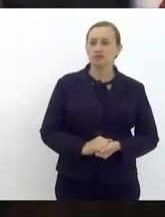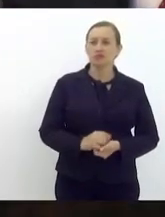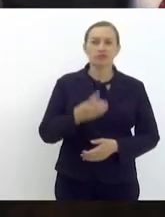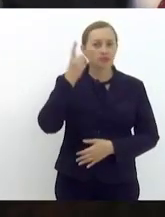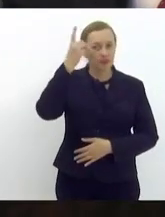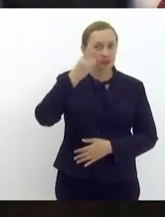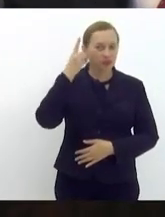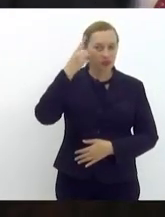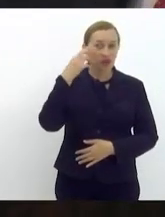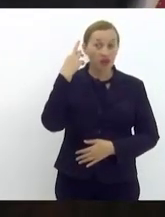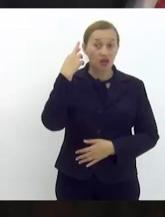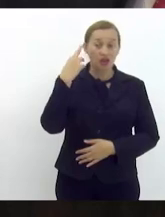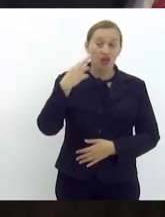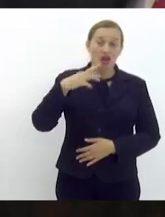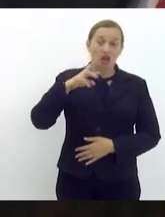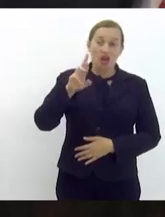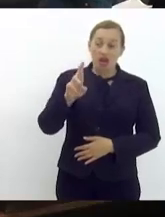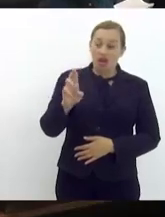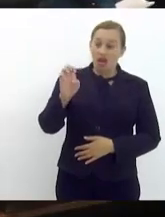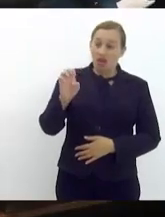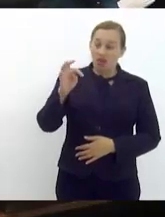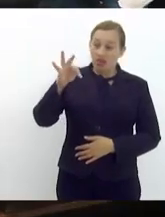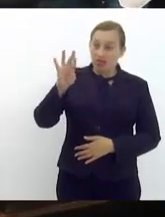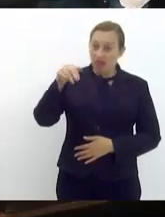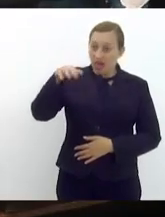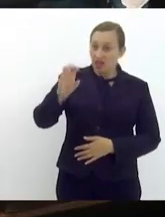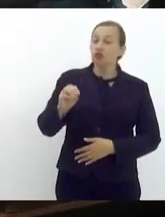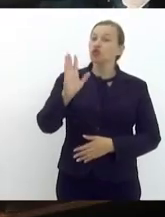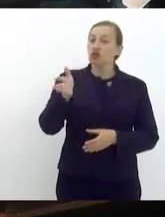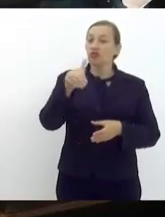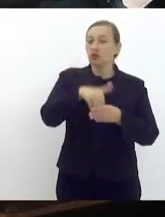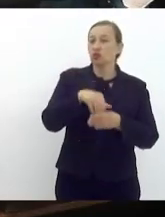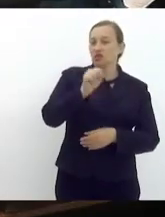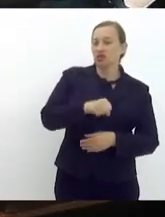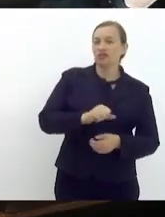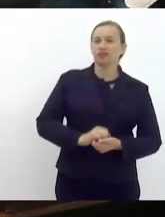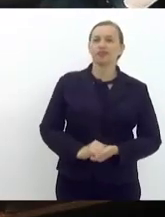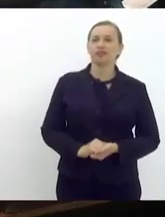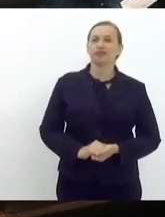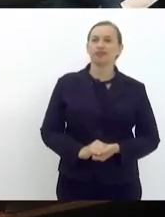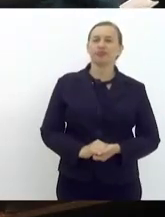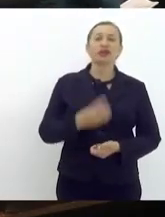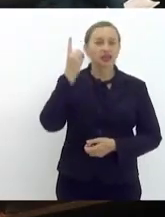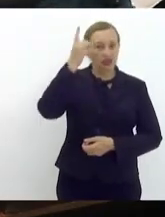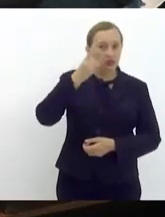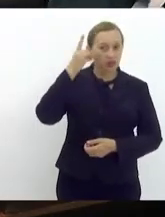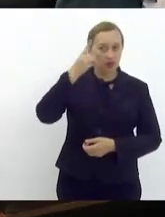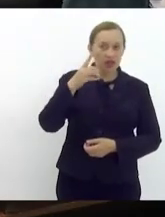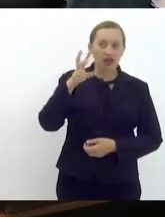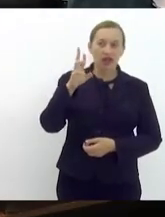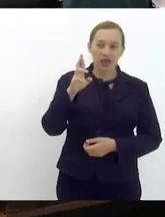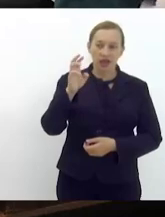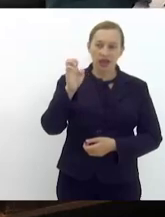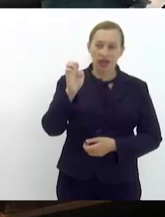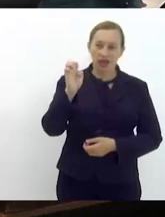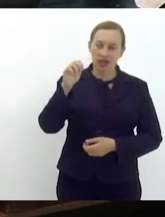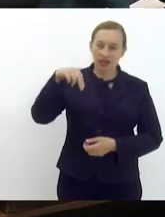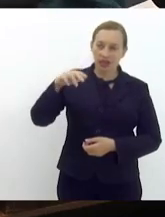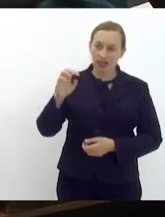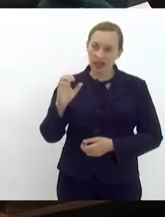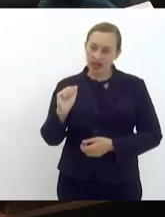Deputado Renato Machado. Já consignou sim. Isso. Deputado Renato Miranda.